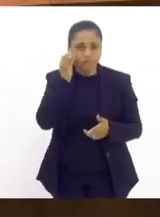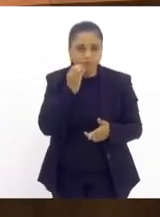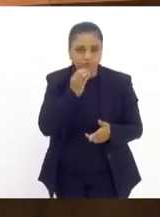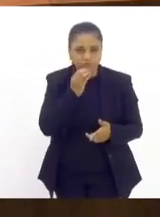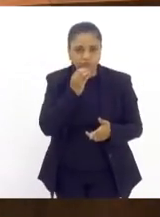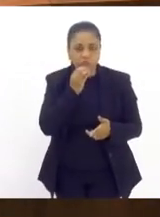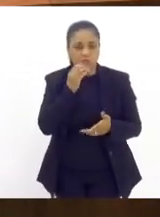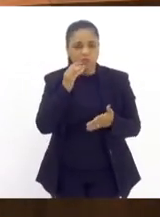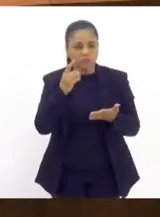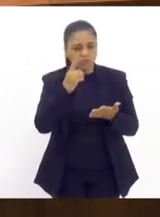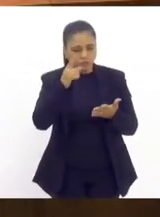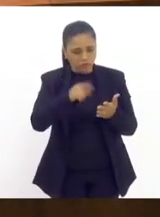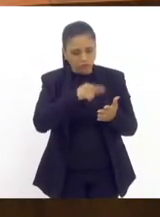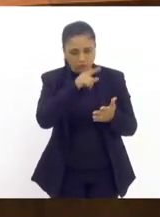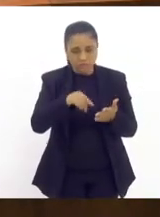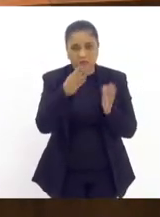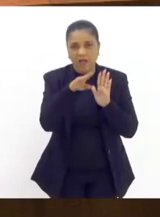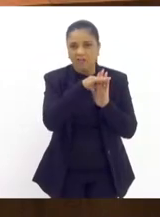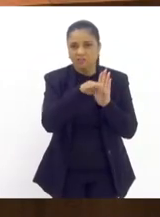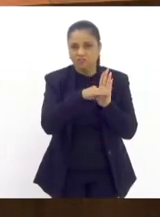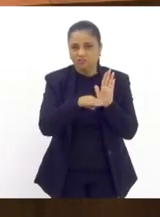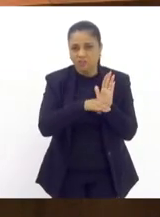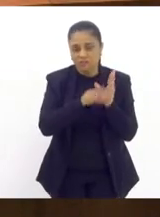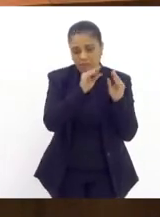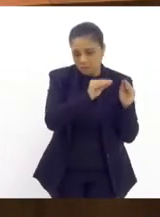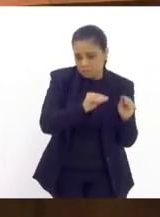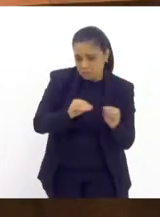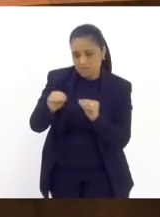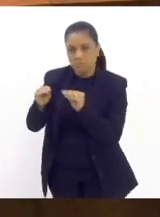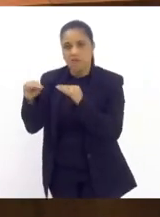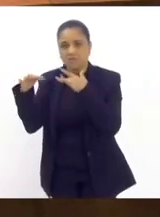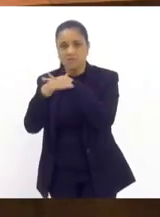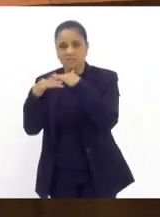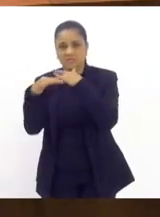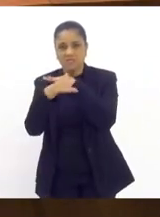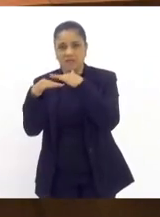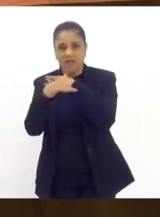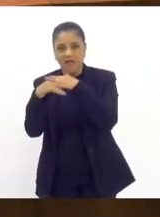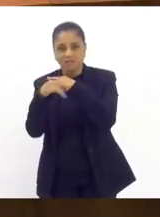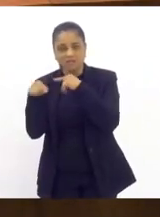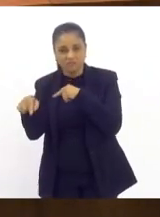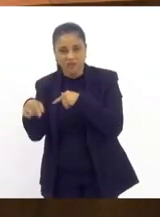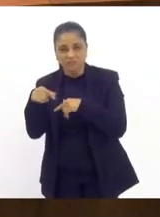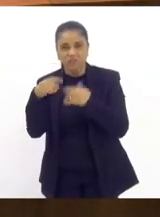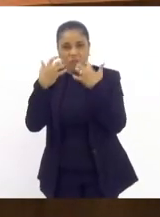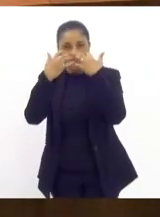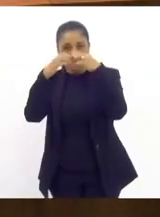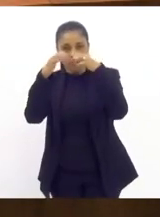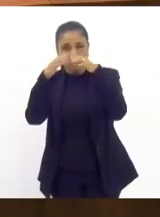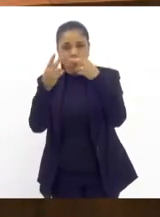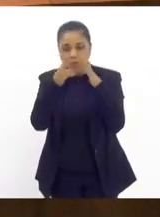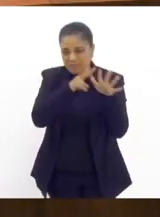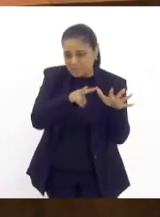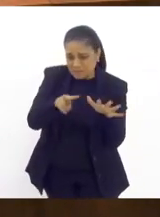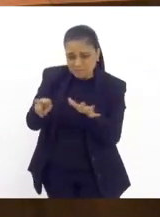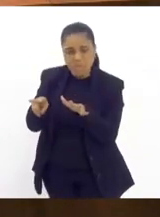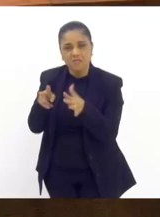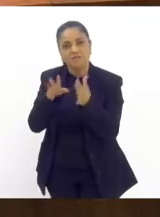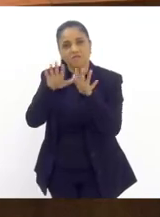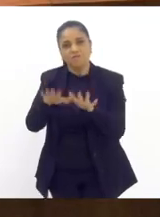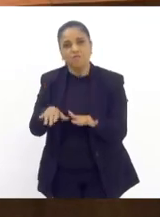para cidade de Petrópolis transferindo Deputado Luiz Martins a sede do Governo do Estado por mais de uma semana na cidade de Petrópolis